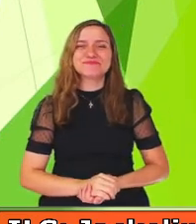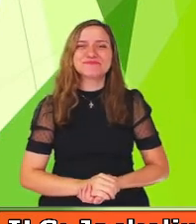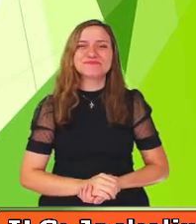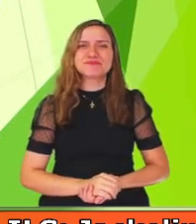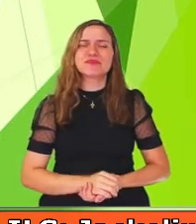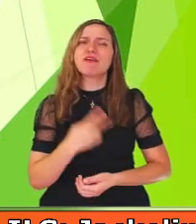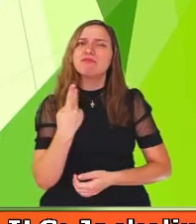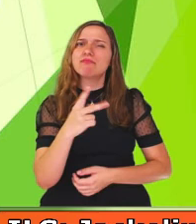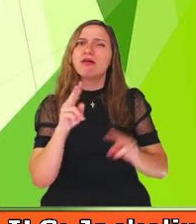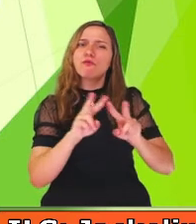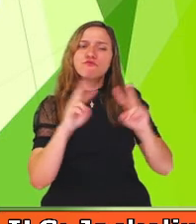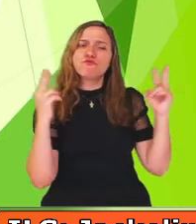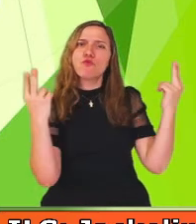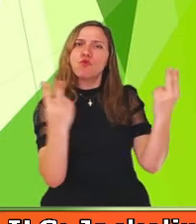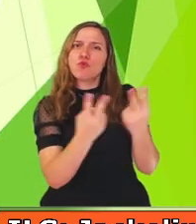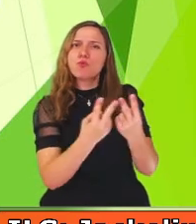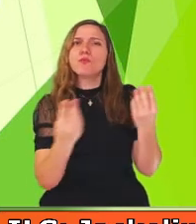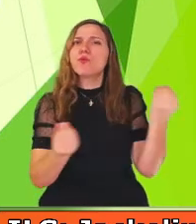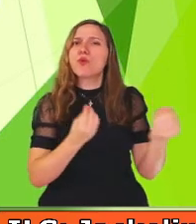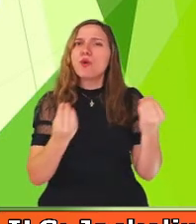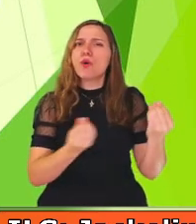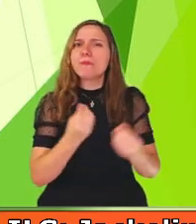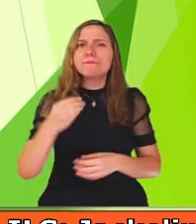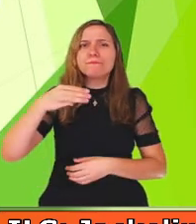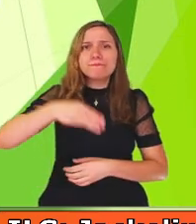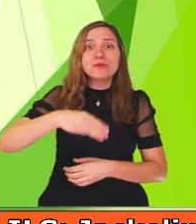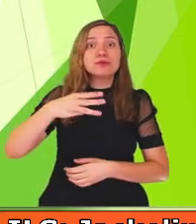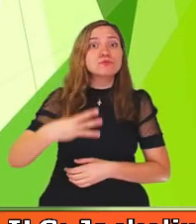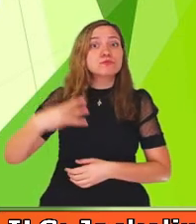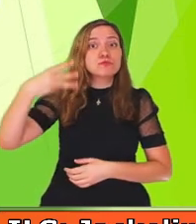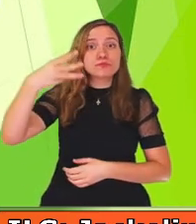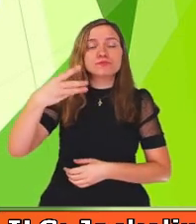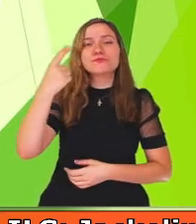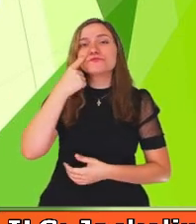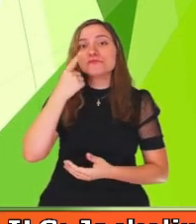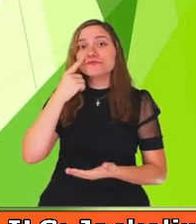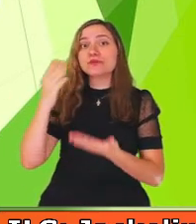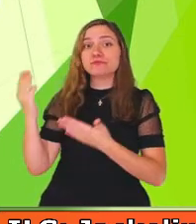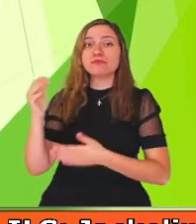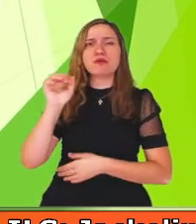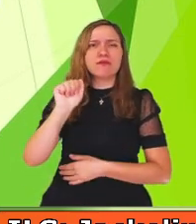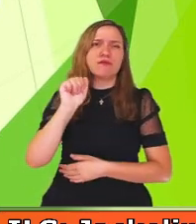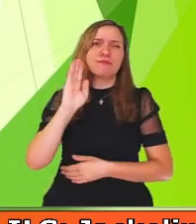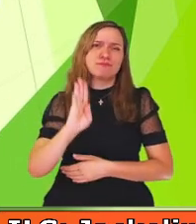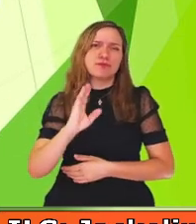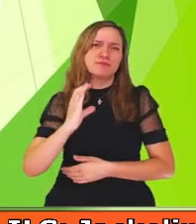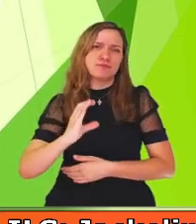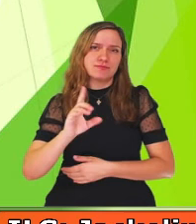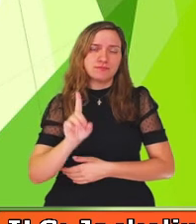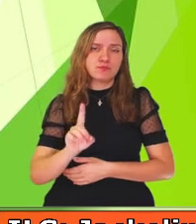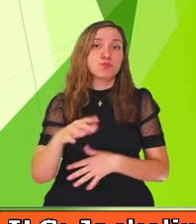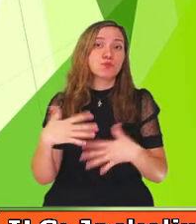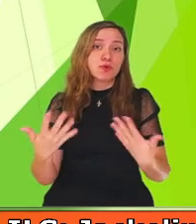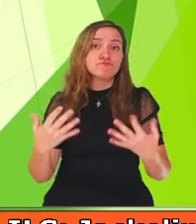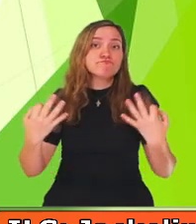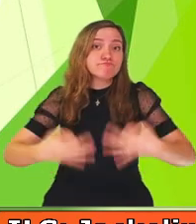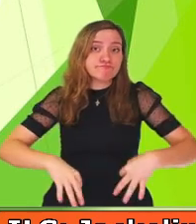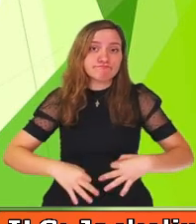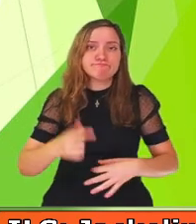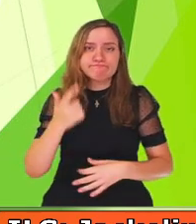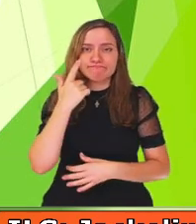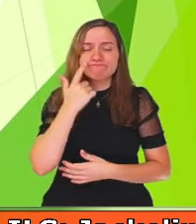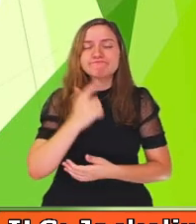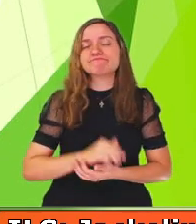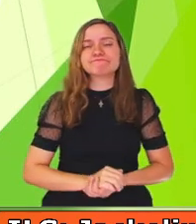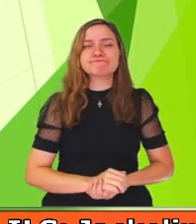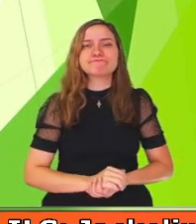O volume da caixa d'água em metros cúbicos é. Aqui nós temos algumas alternativas.